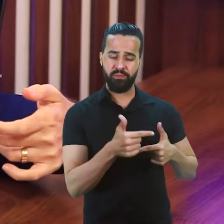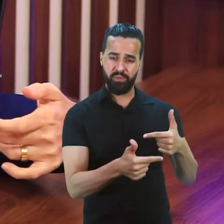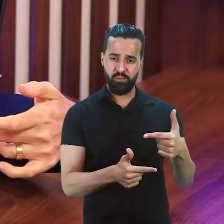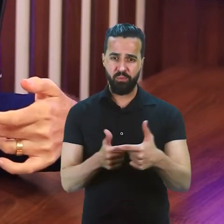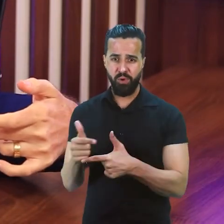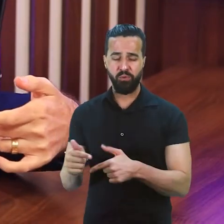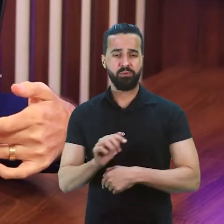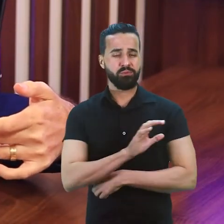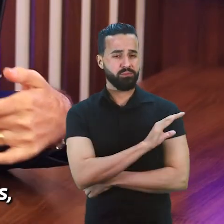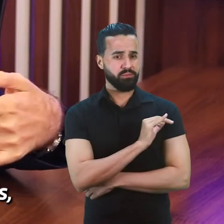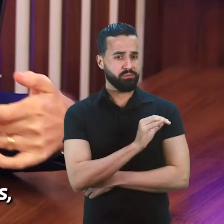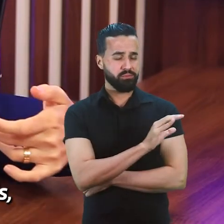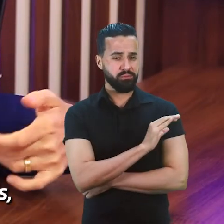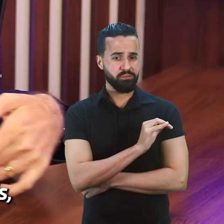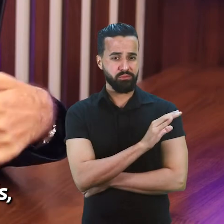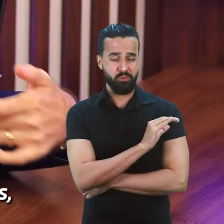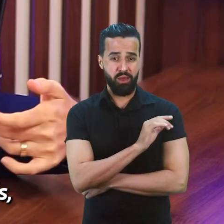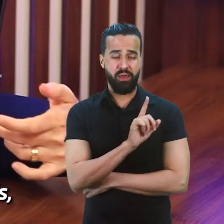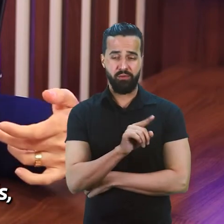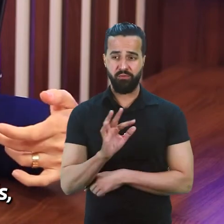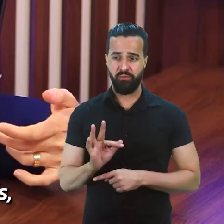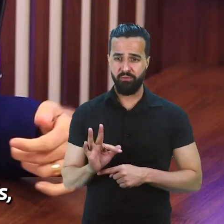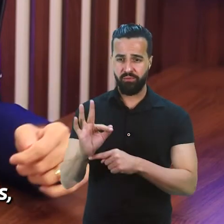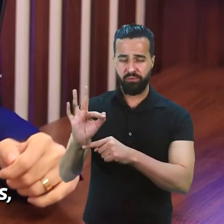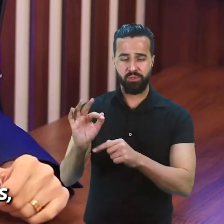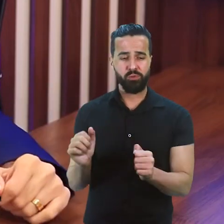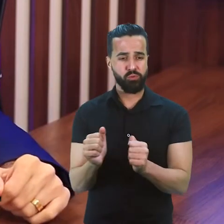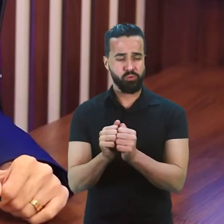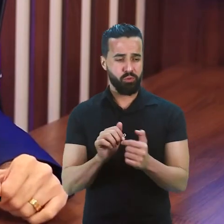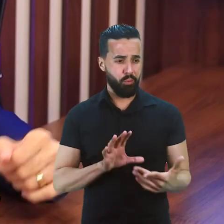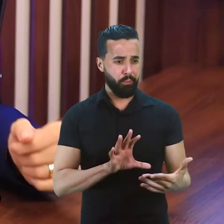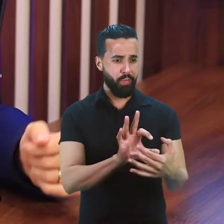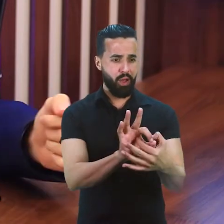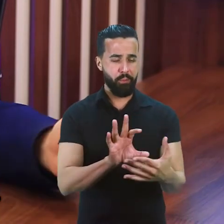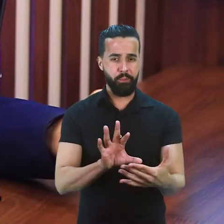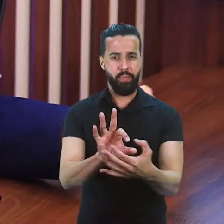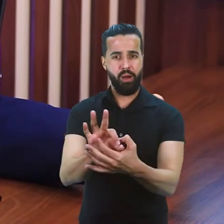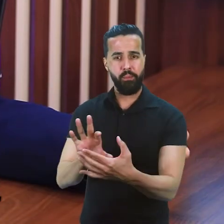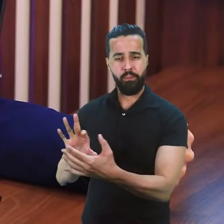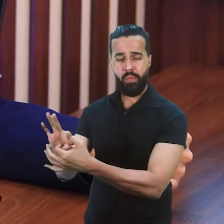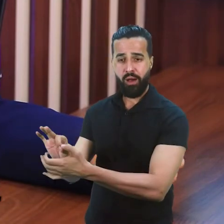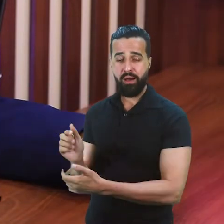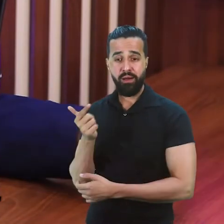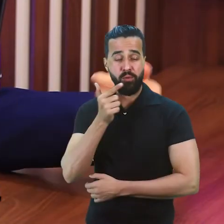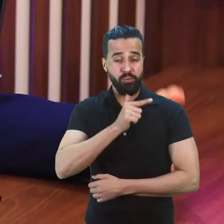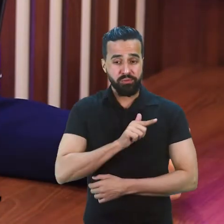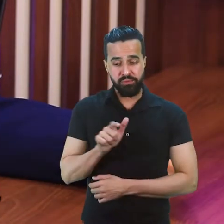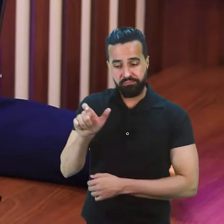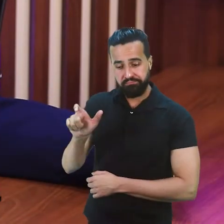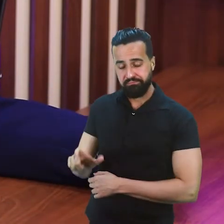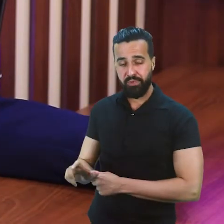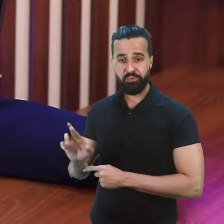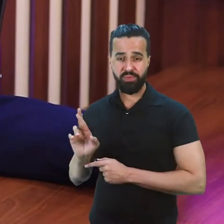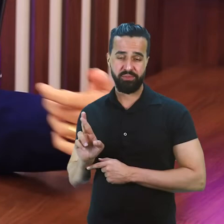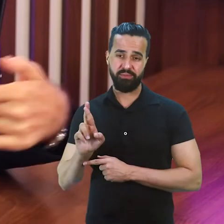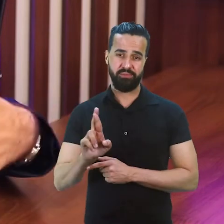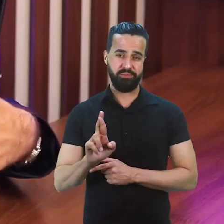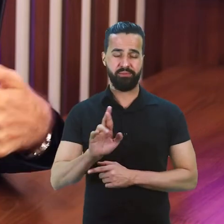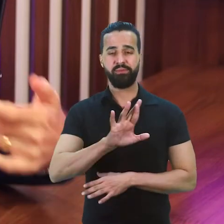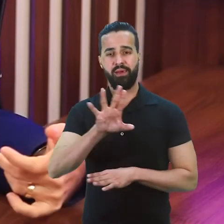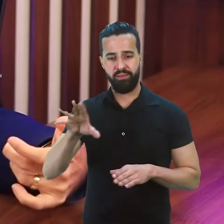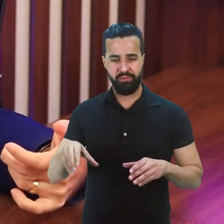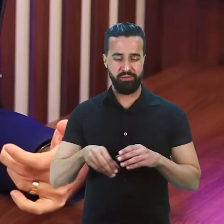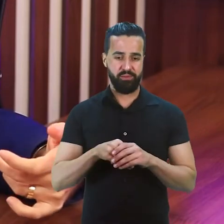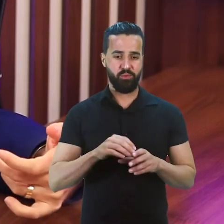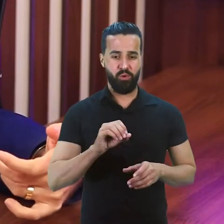da comissão, né, no Conselho Federal, junto às seccionais, para a gente conseguir representatividade. Dentro das OABs, né, hoje eu